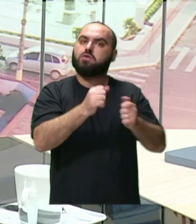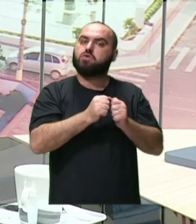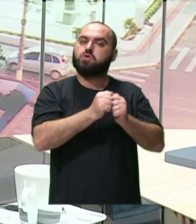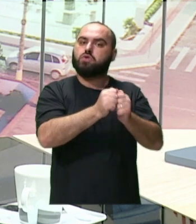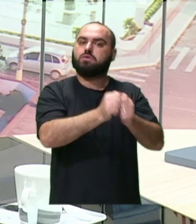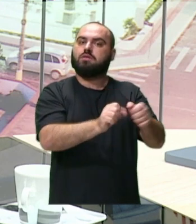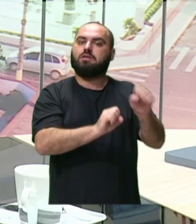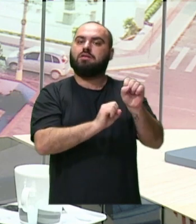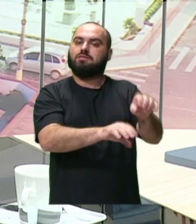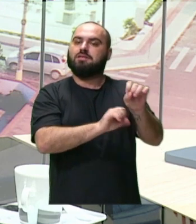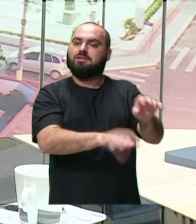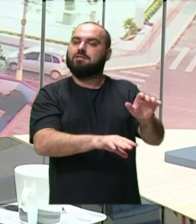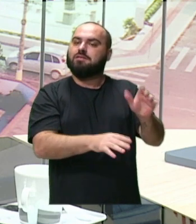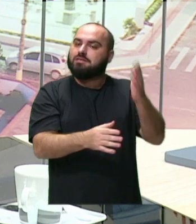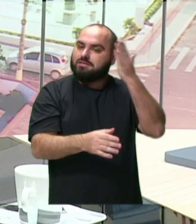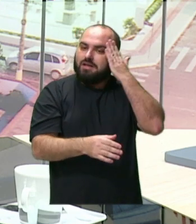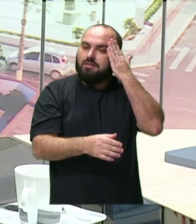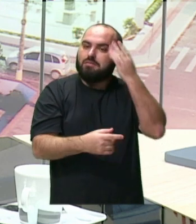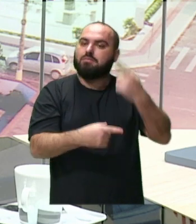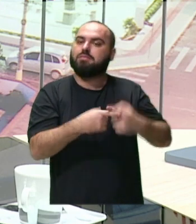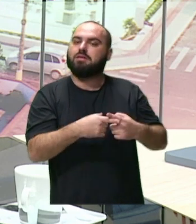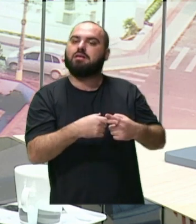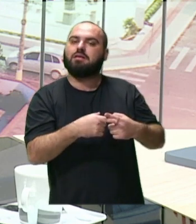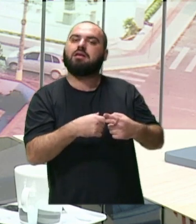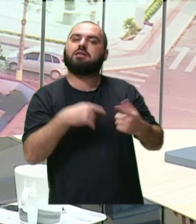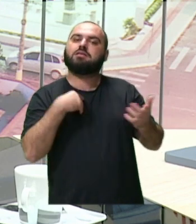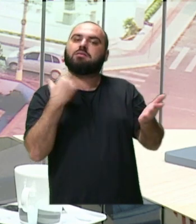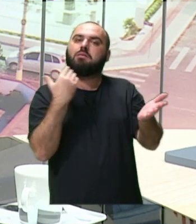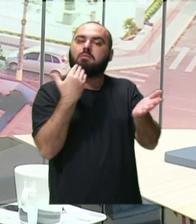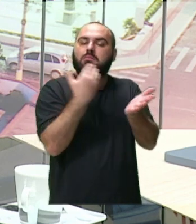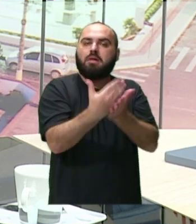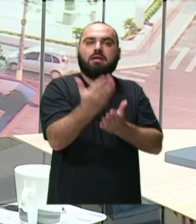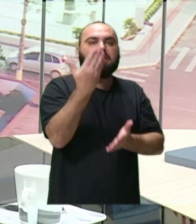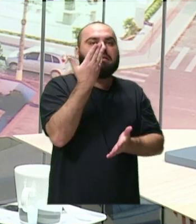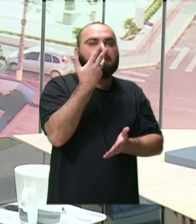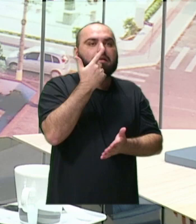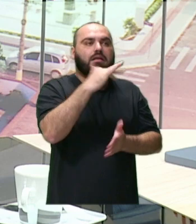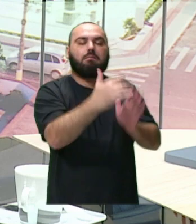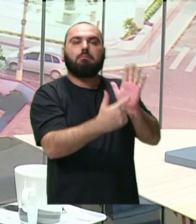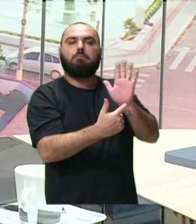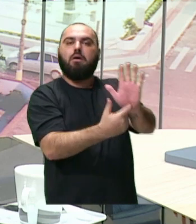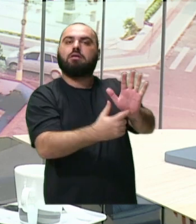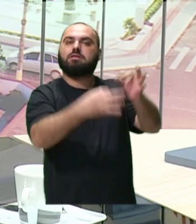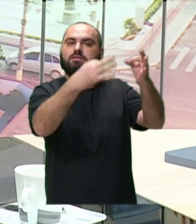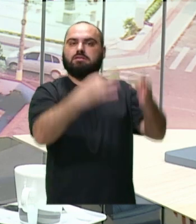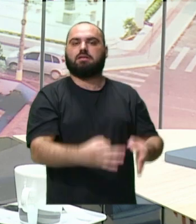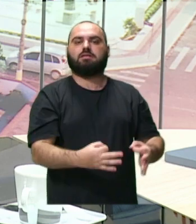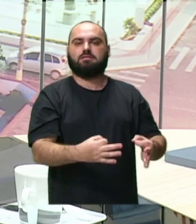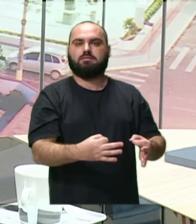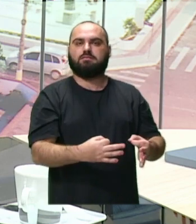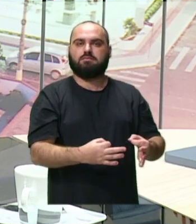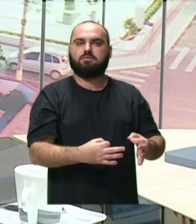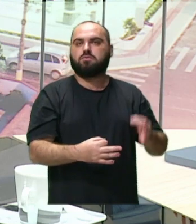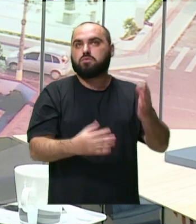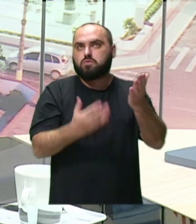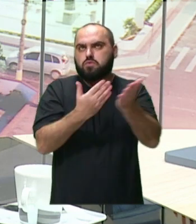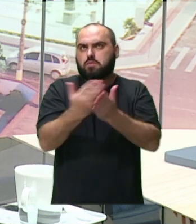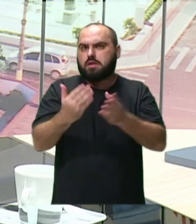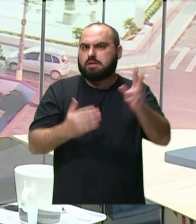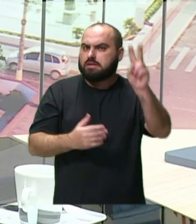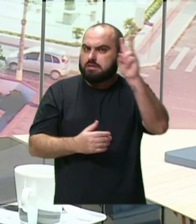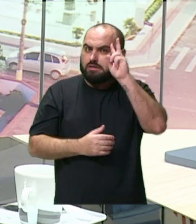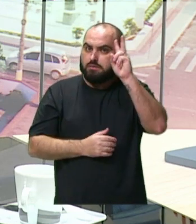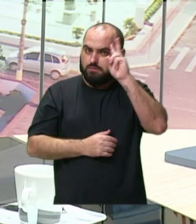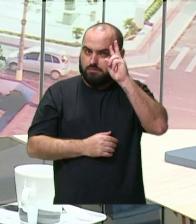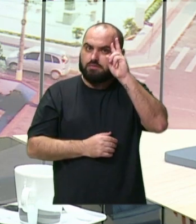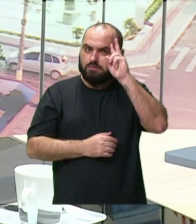pequeno que a gente já vai, né? Já vai incitando, mostrando o que é correto, o que é não. Então, nos dias, começa na segunda-feira da própria Semana da